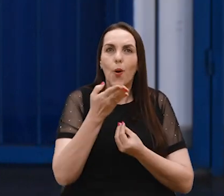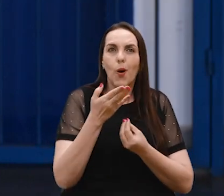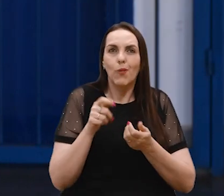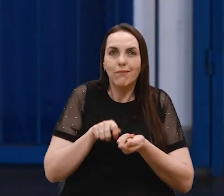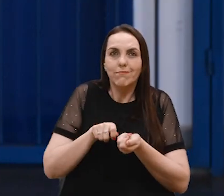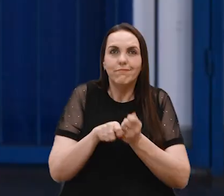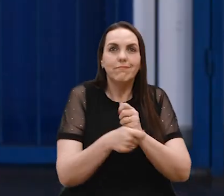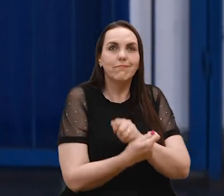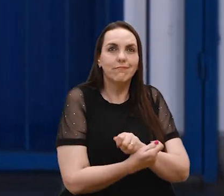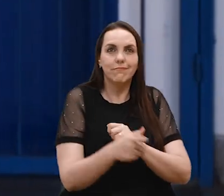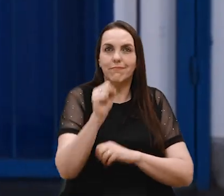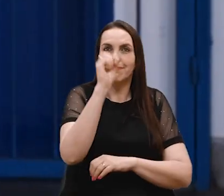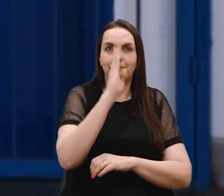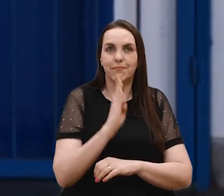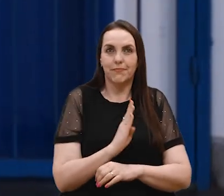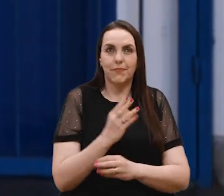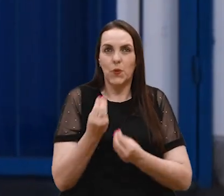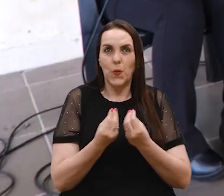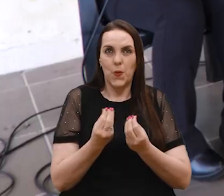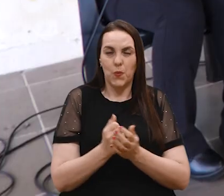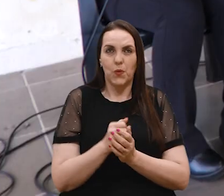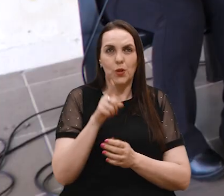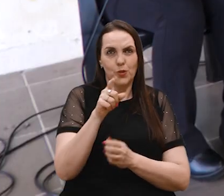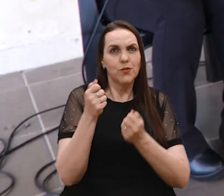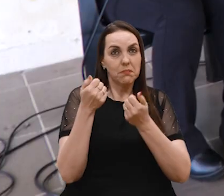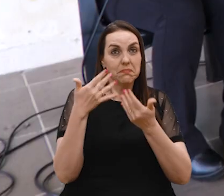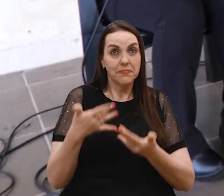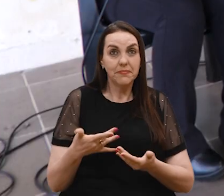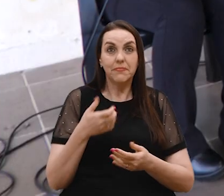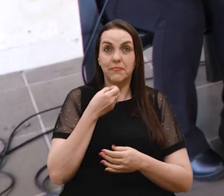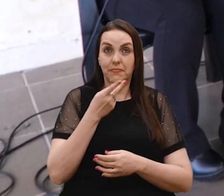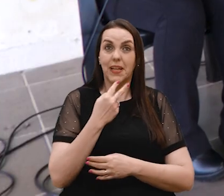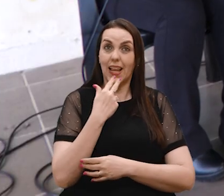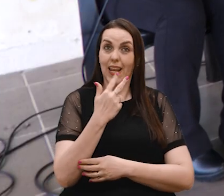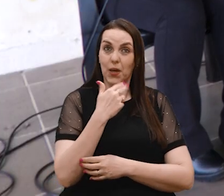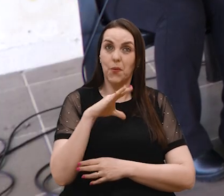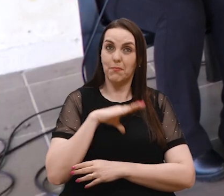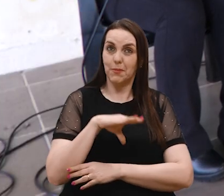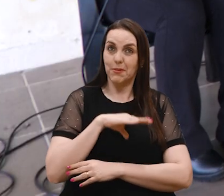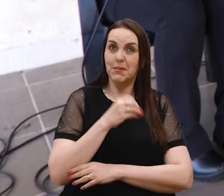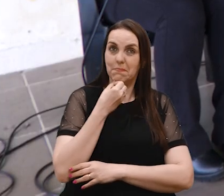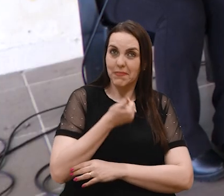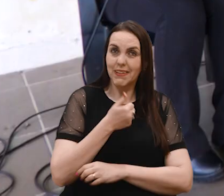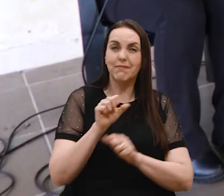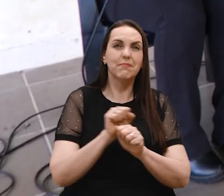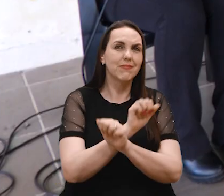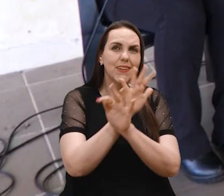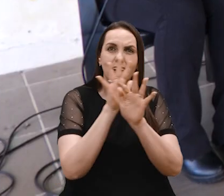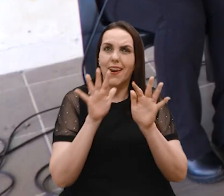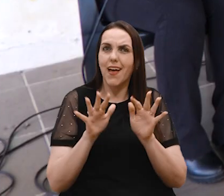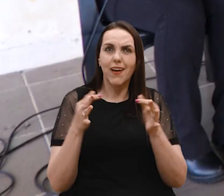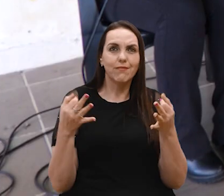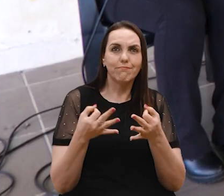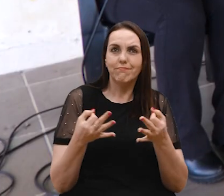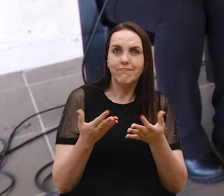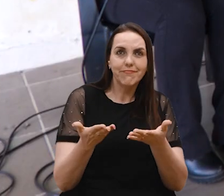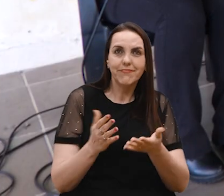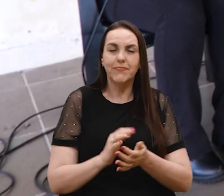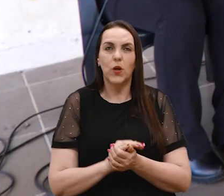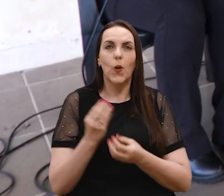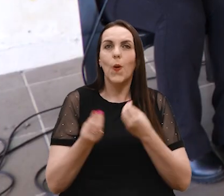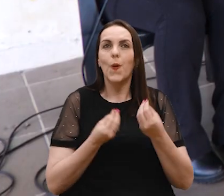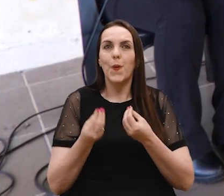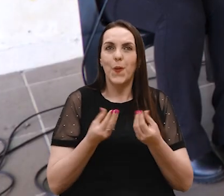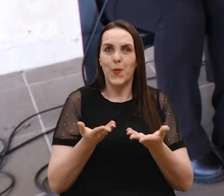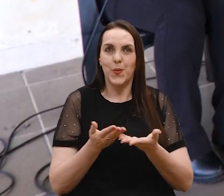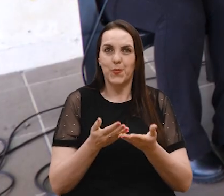essa adaptação ao Brasil? Assim, tu já está falando muito bem, né, o português, dá para entender assim, de uma forma bem clara.